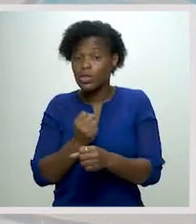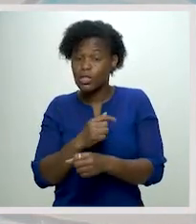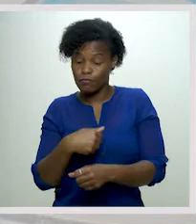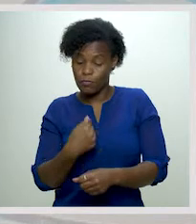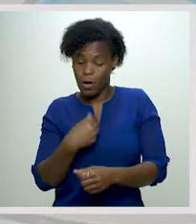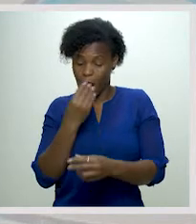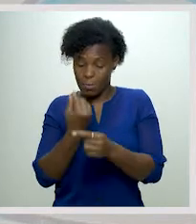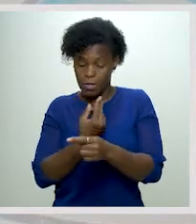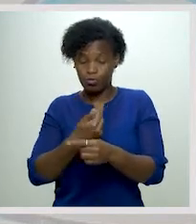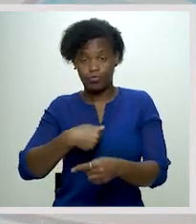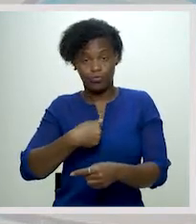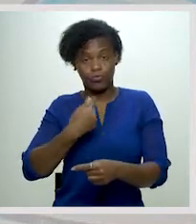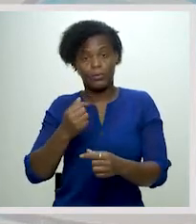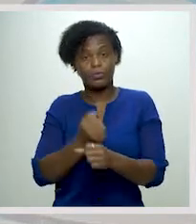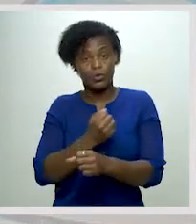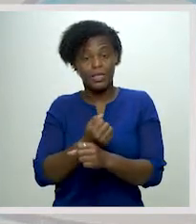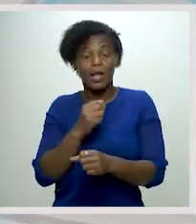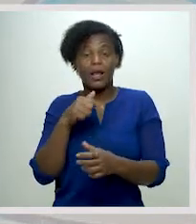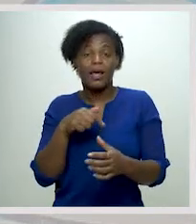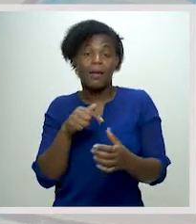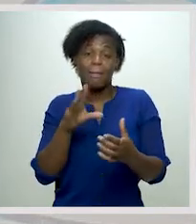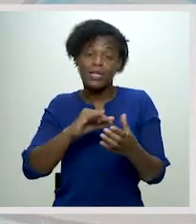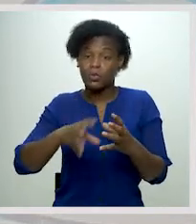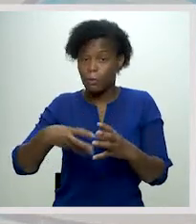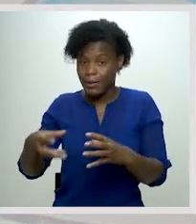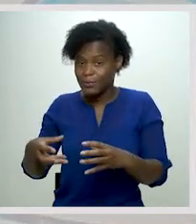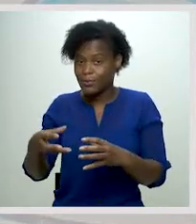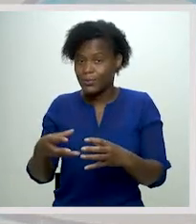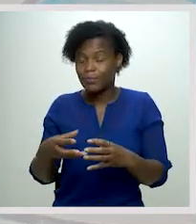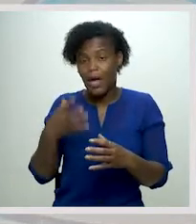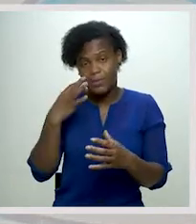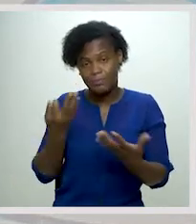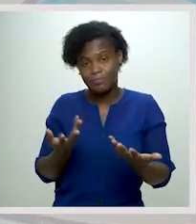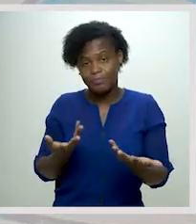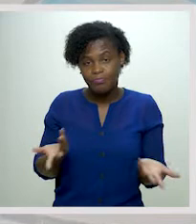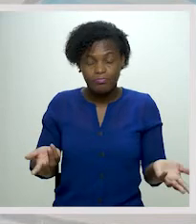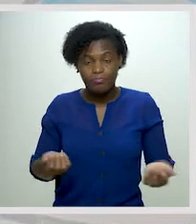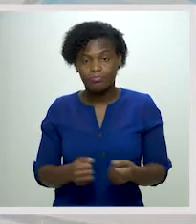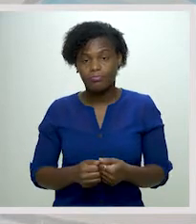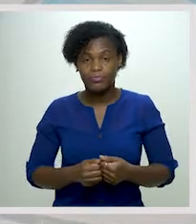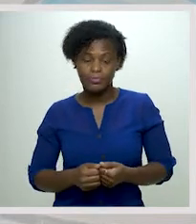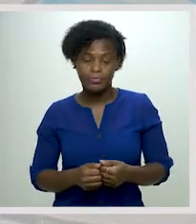produziam os seus próprios alimentos, né? Através, eram mais complexos, assim.